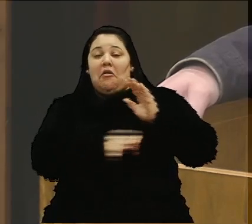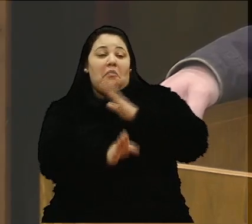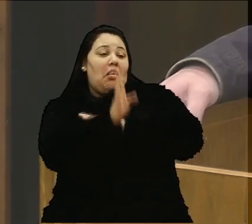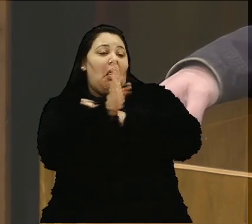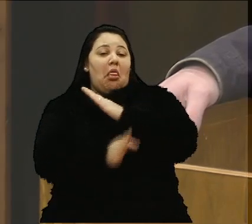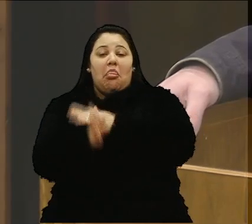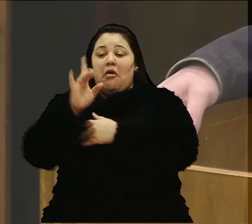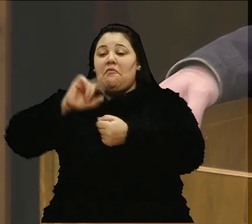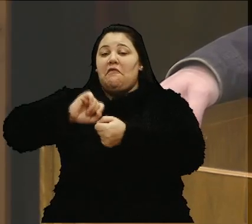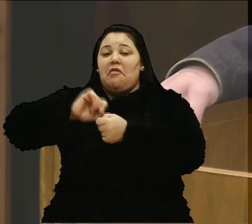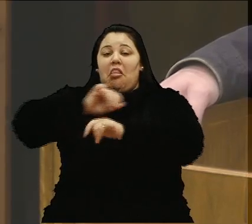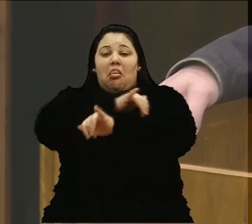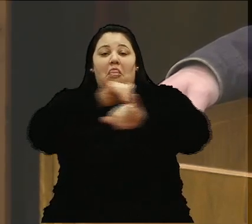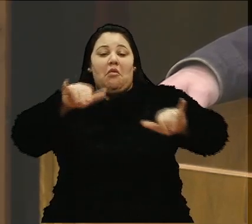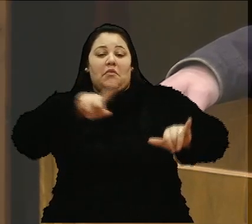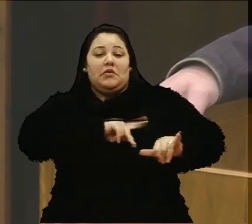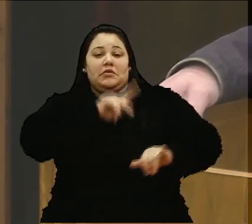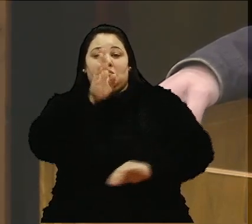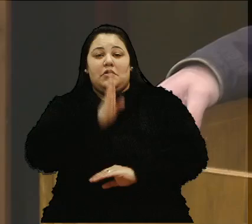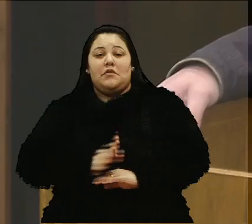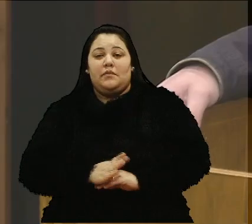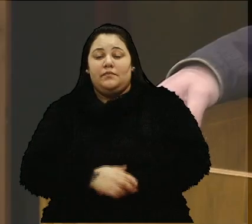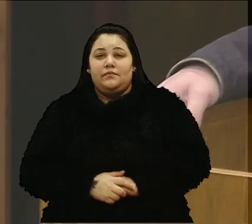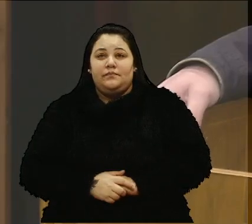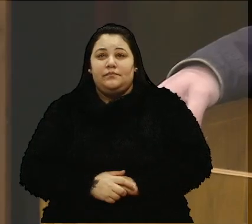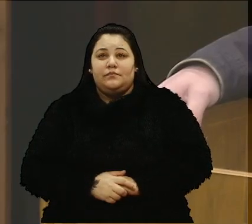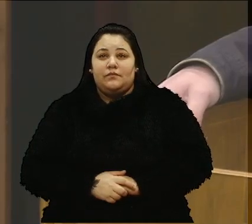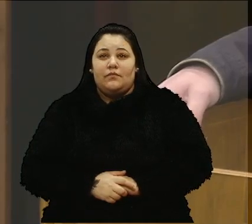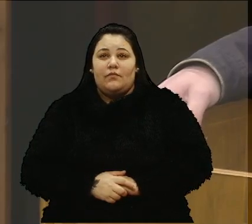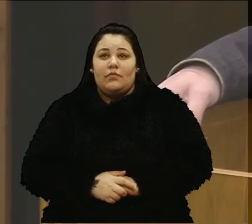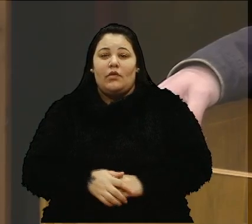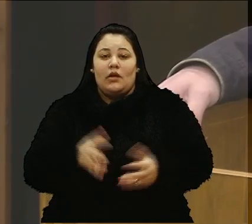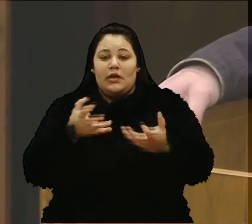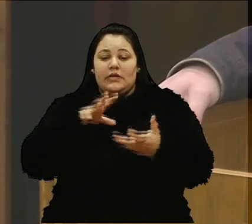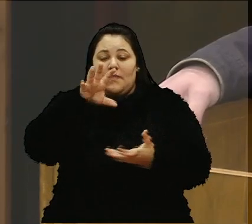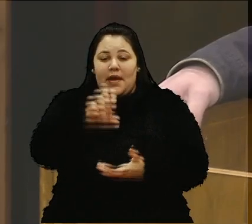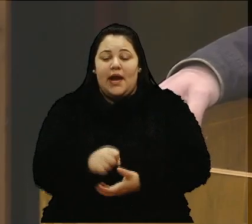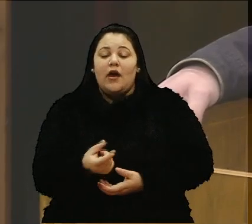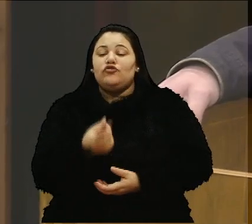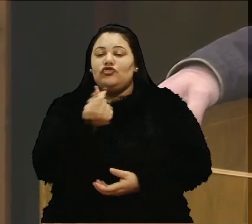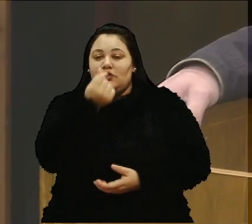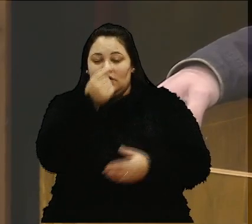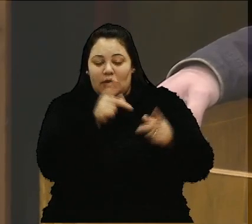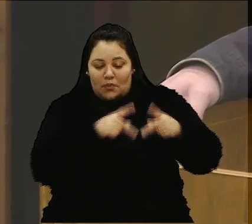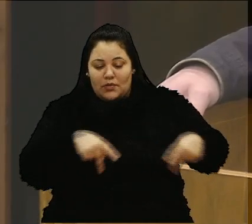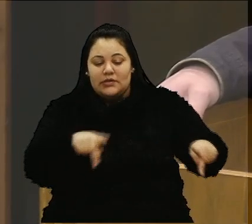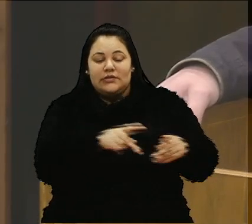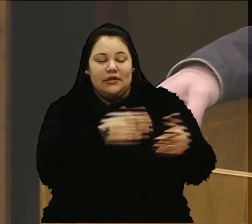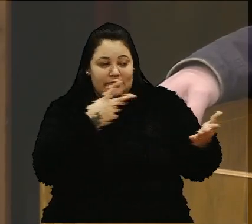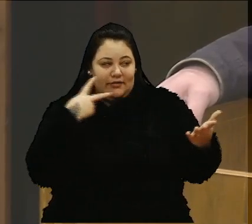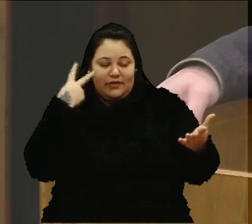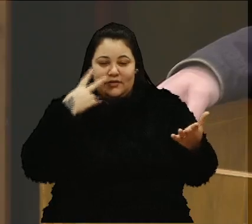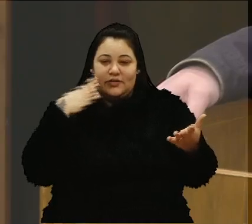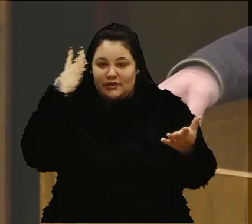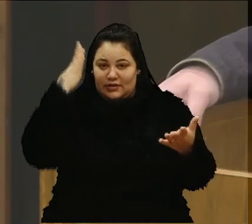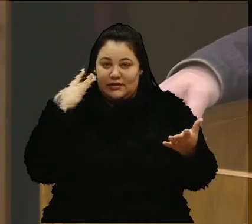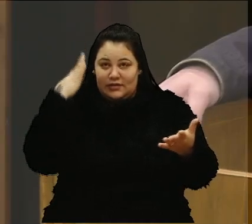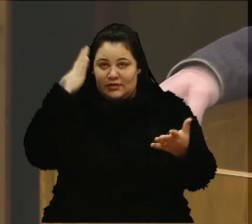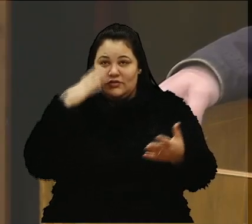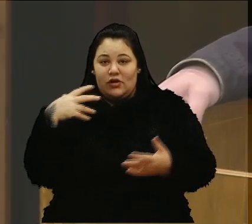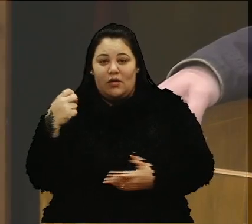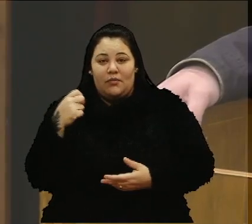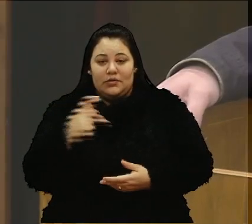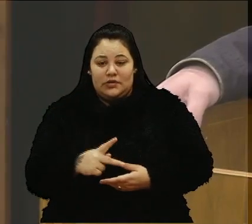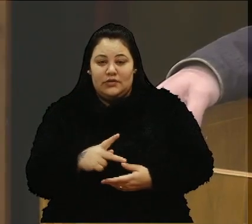República. Quis embolsar o dinheiro do povo, vereadora Daiane, de aposentadoria